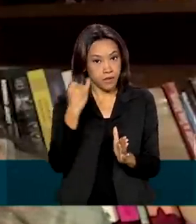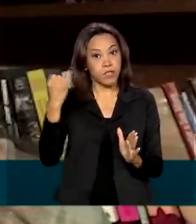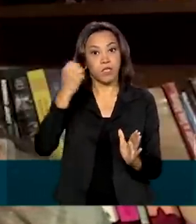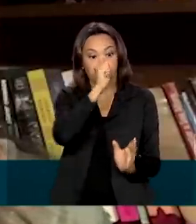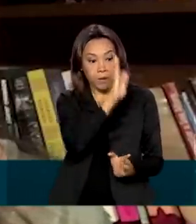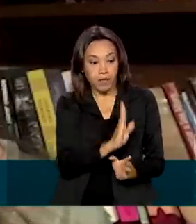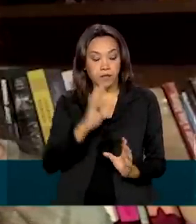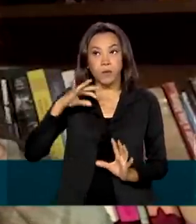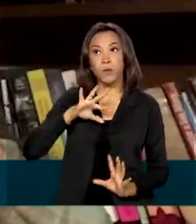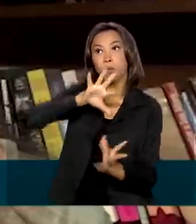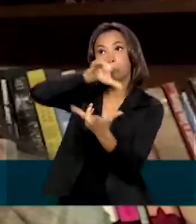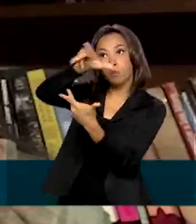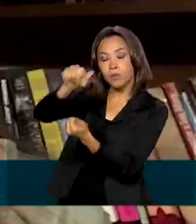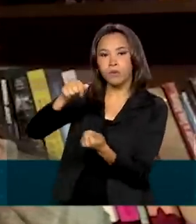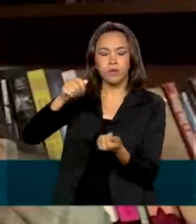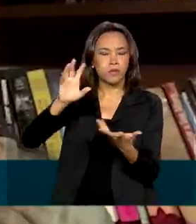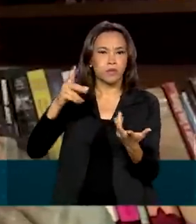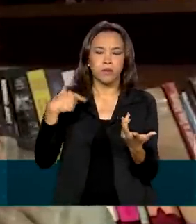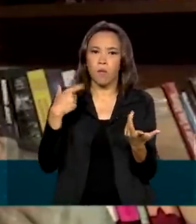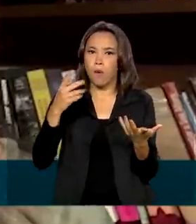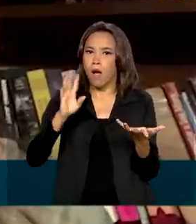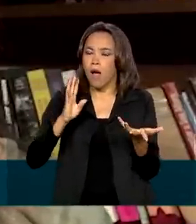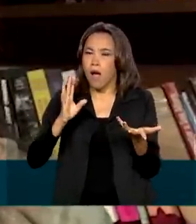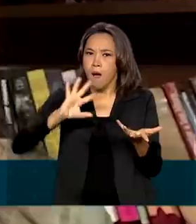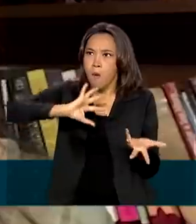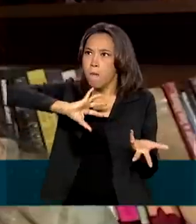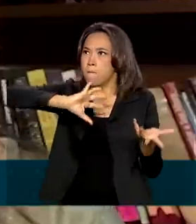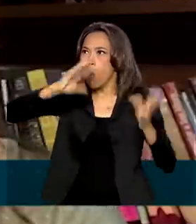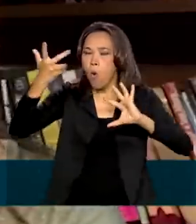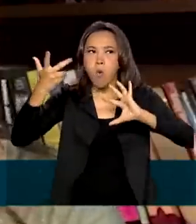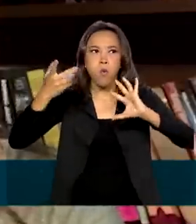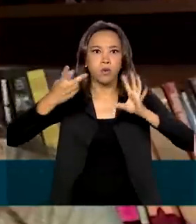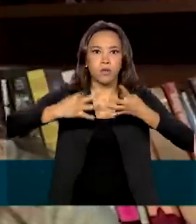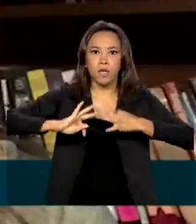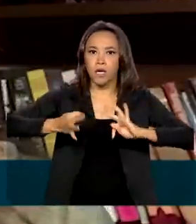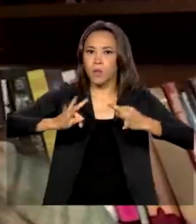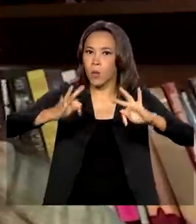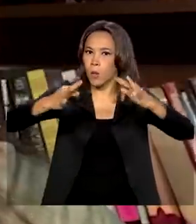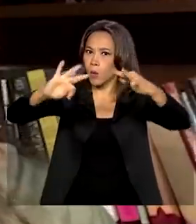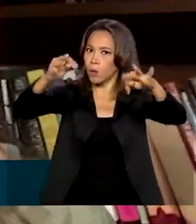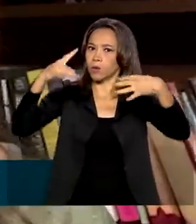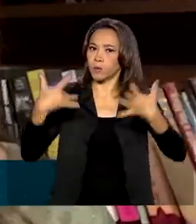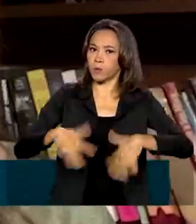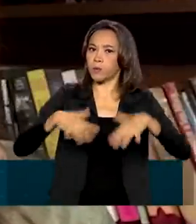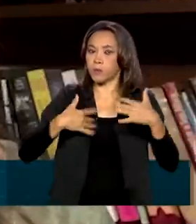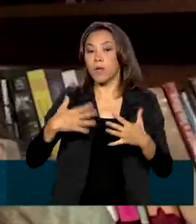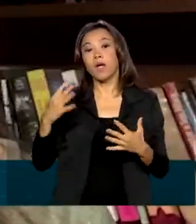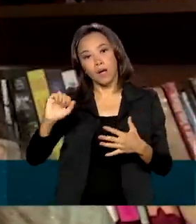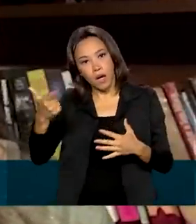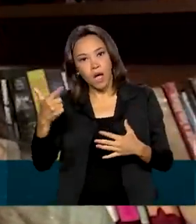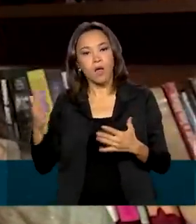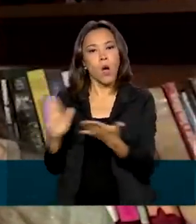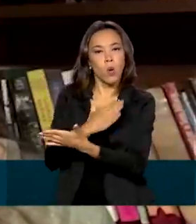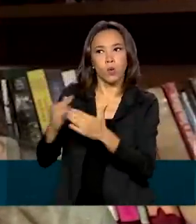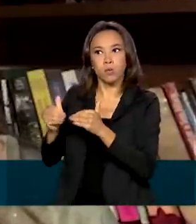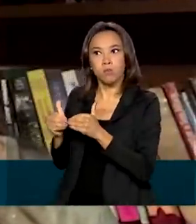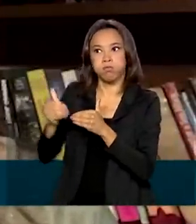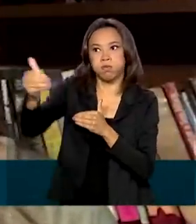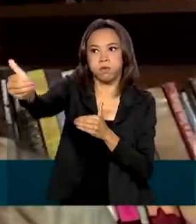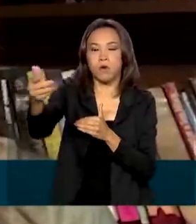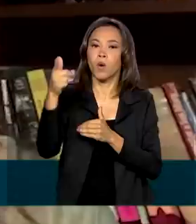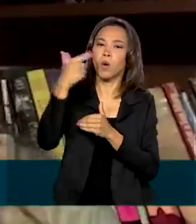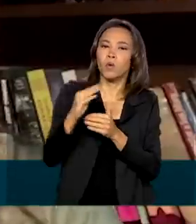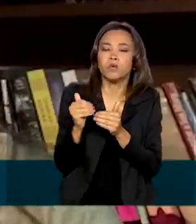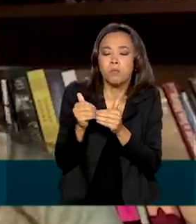Brasil e o mundo vive uma revolução tecnológica e que ficarão em diferentes espaços alguns mais avançados e outros ainda iniciantes